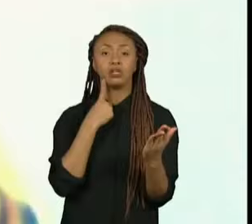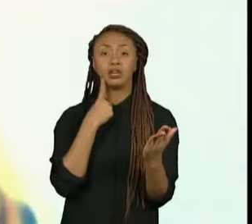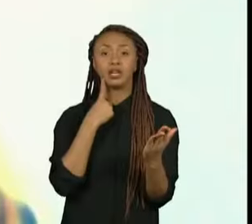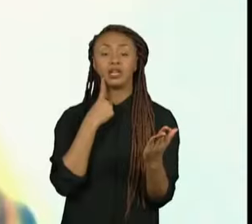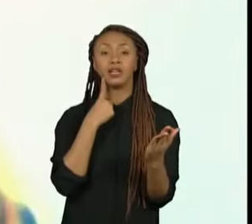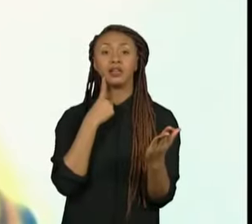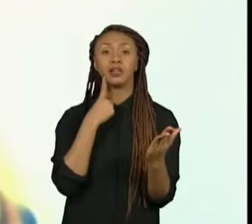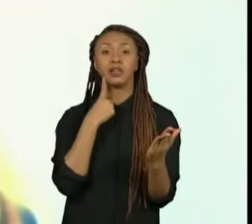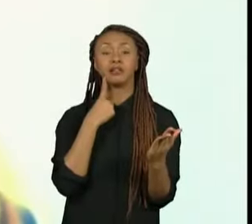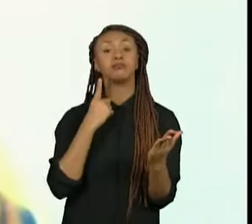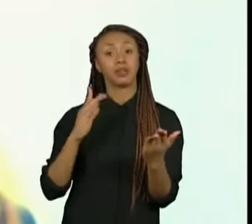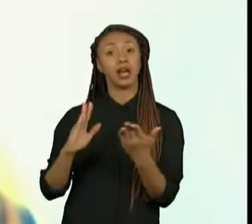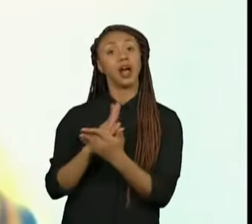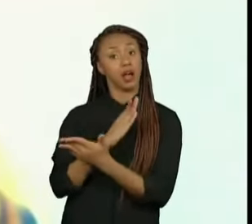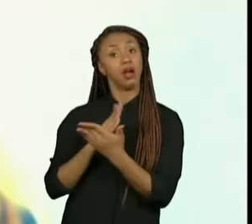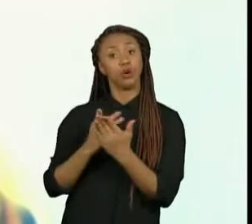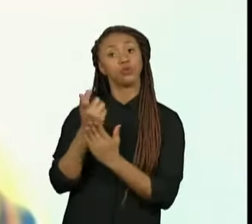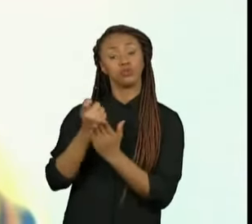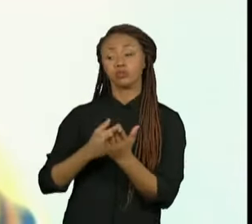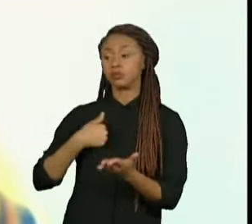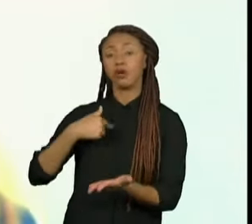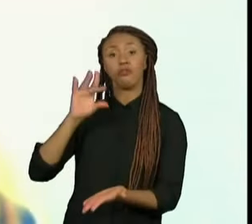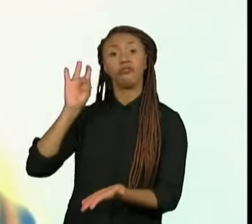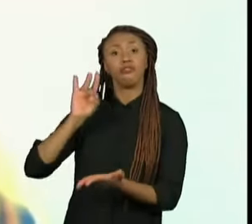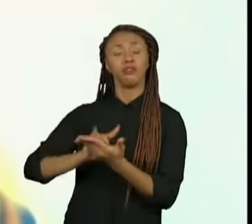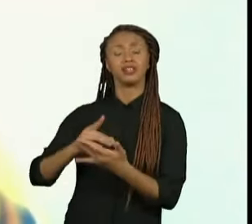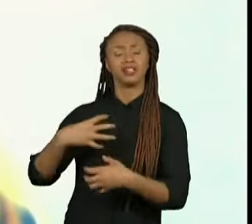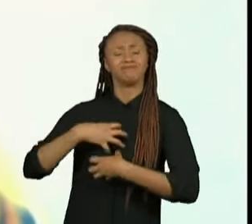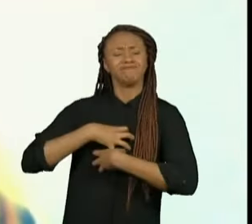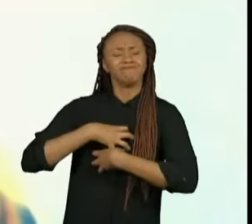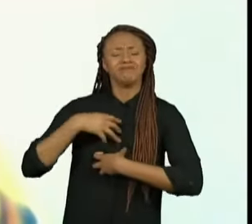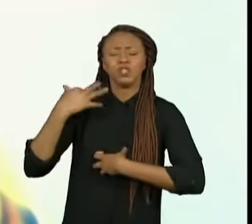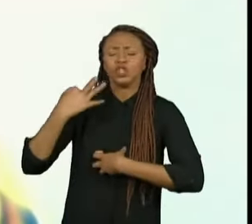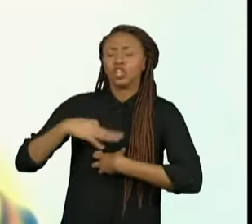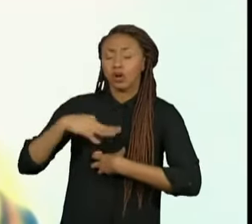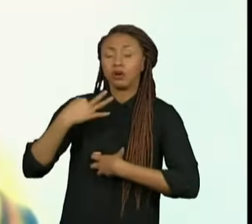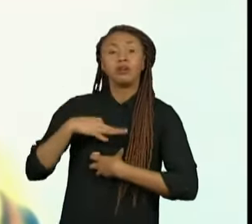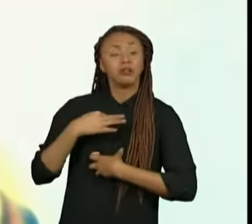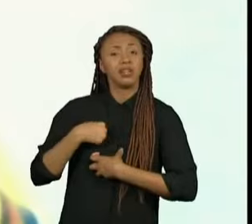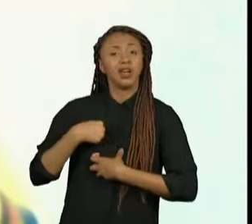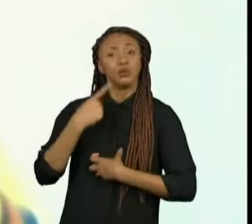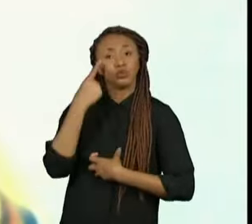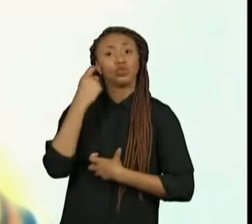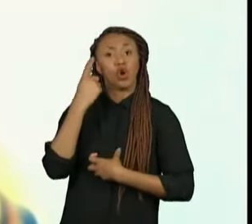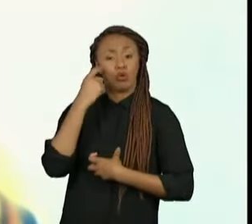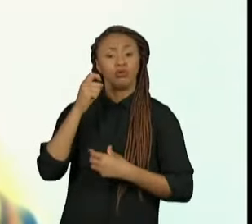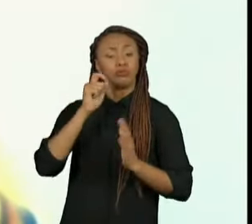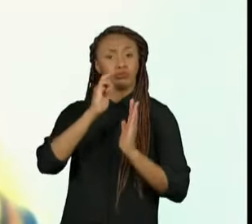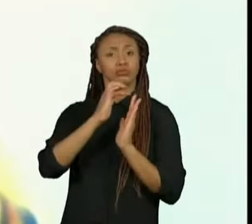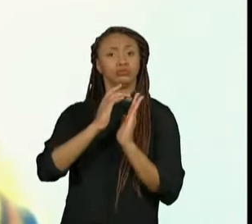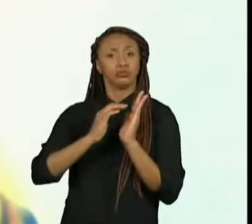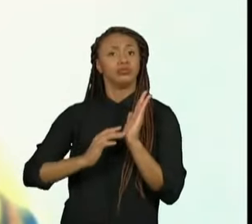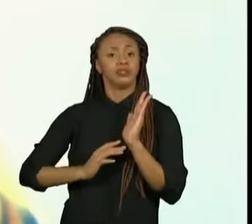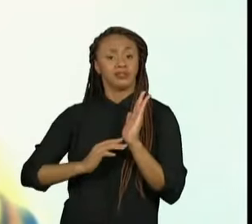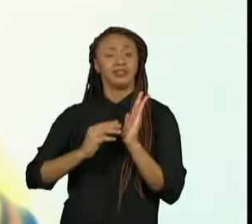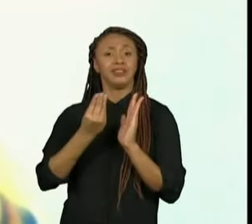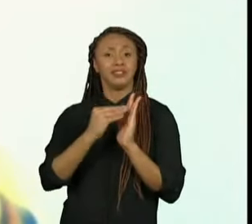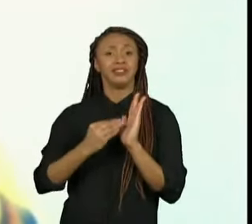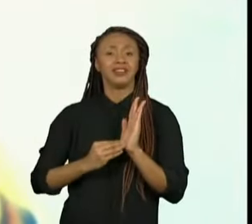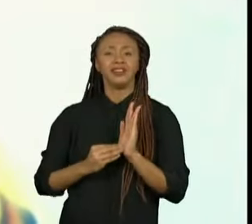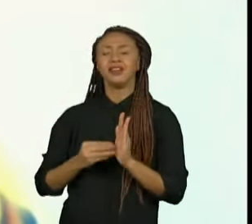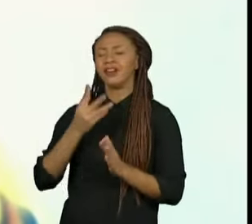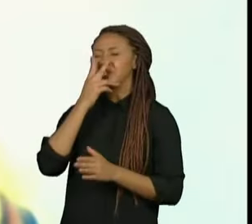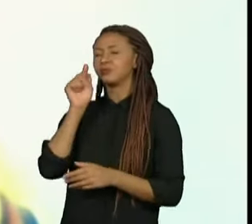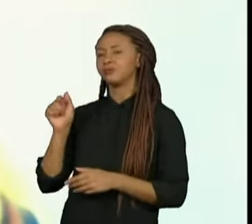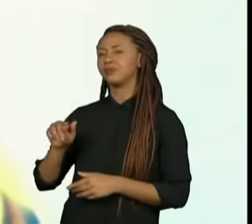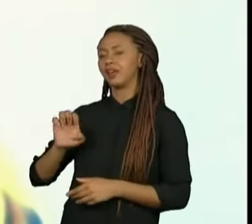determinados textos eu escrevo chorando, literalmente chorando, é uma dor. Eu acho que a Elisa Lucinda entende muito bem o